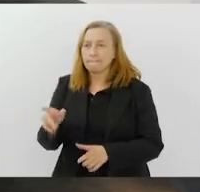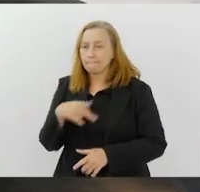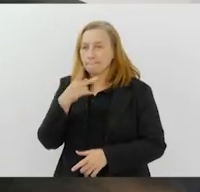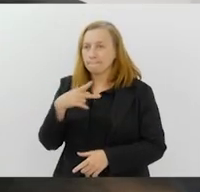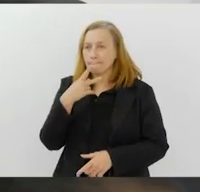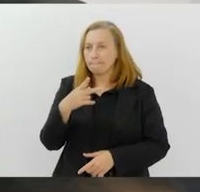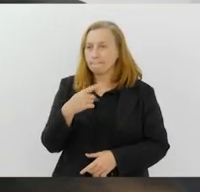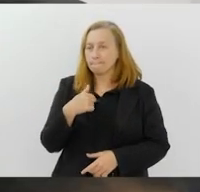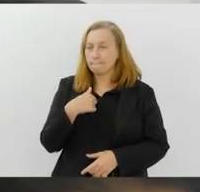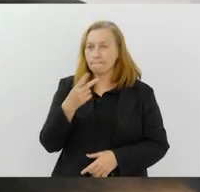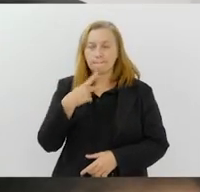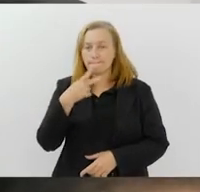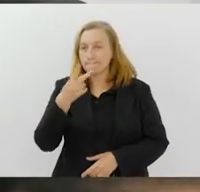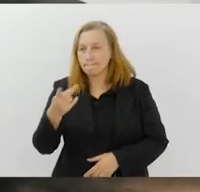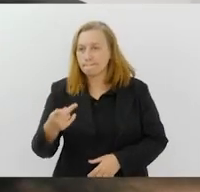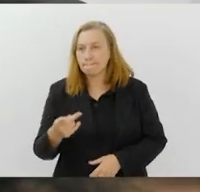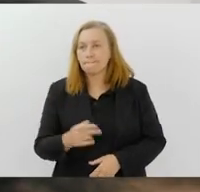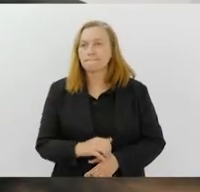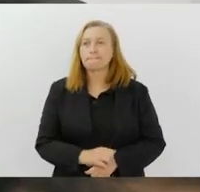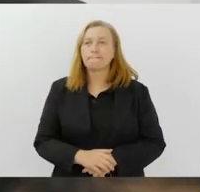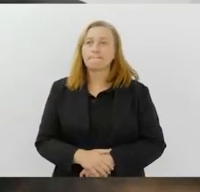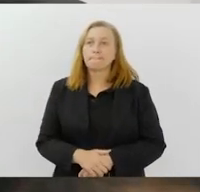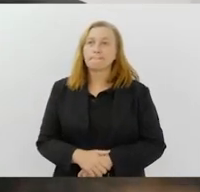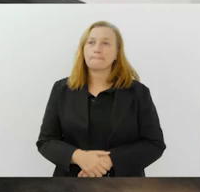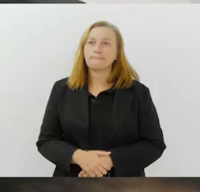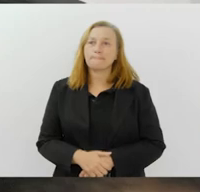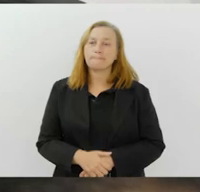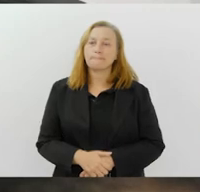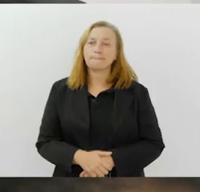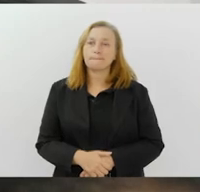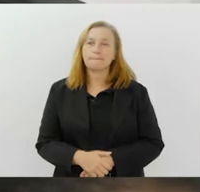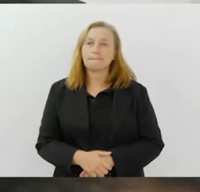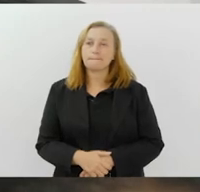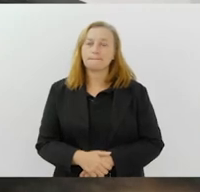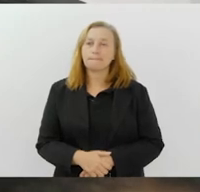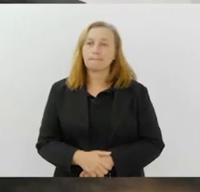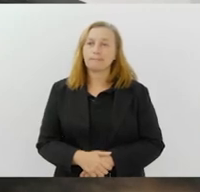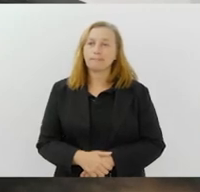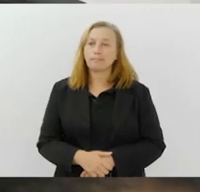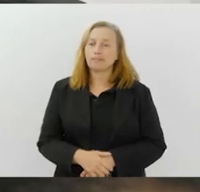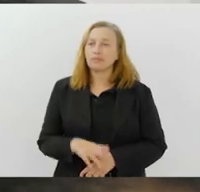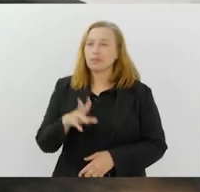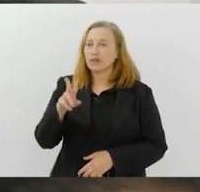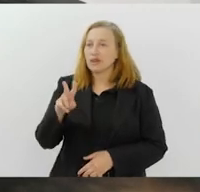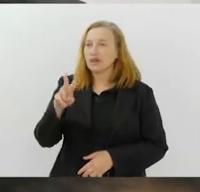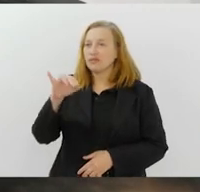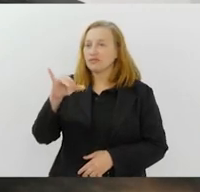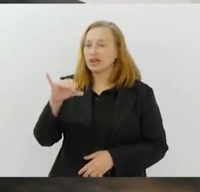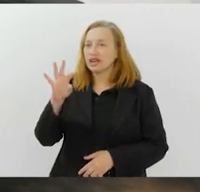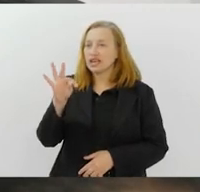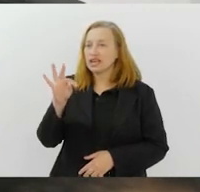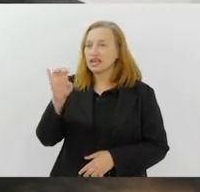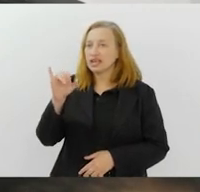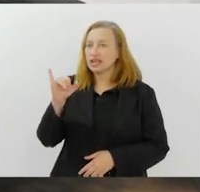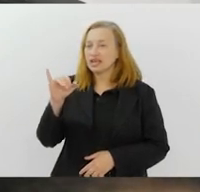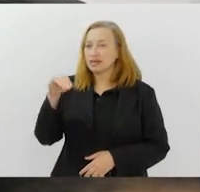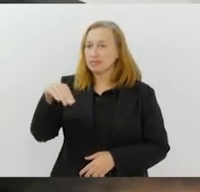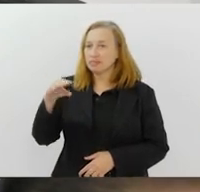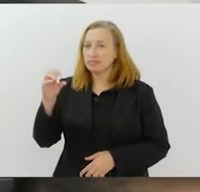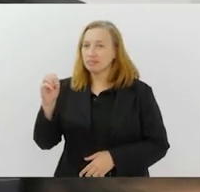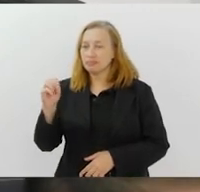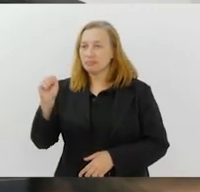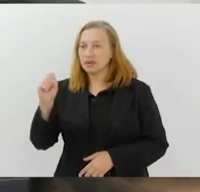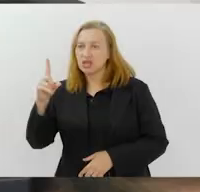eh falamos demais né que a gente é o vitimismo mas é o vitimismo porque não tá na pista